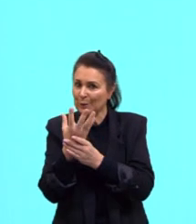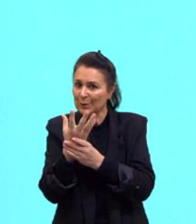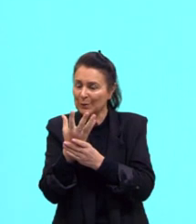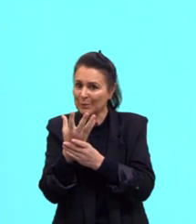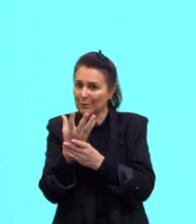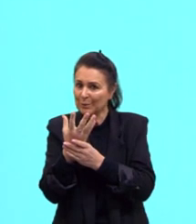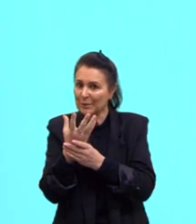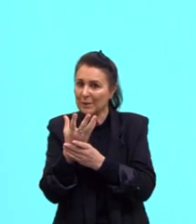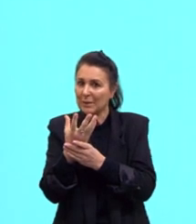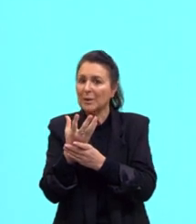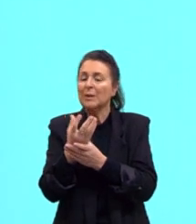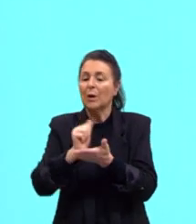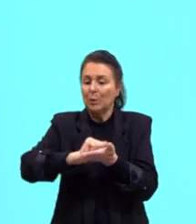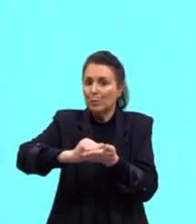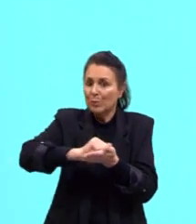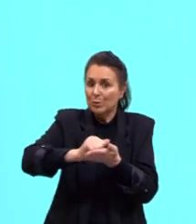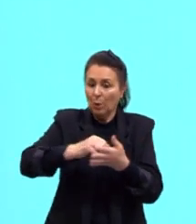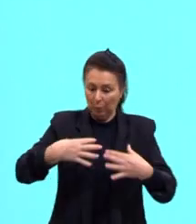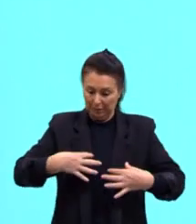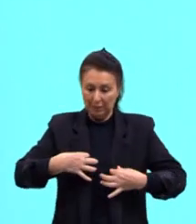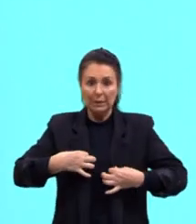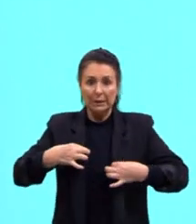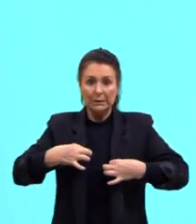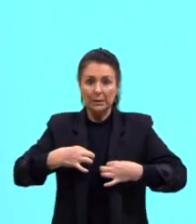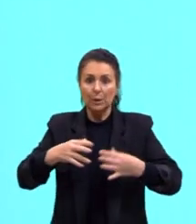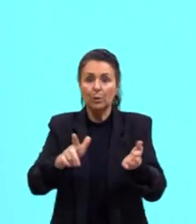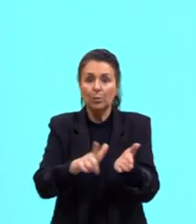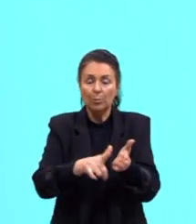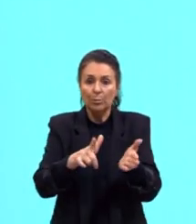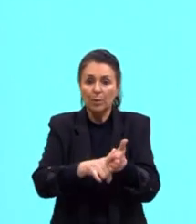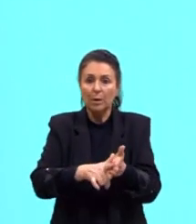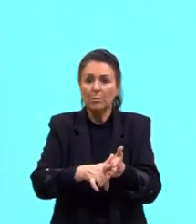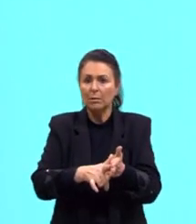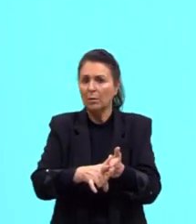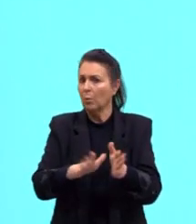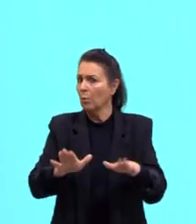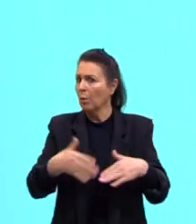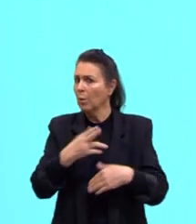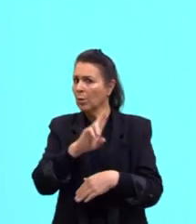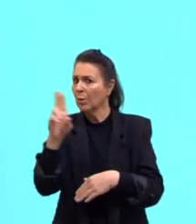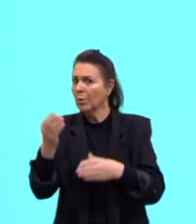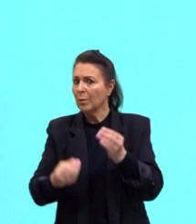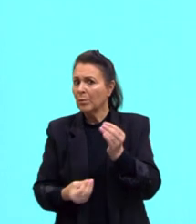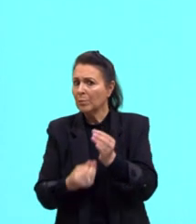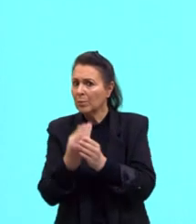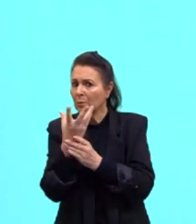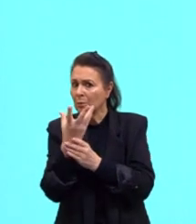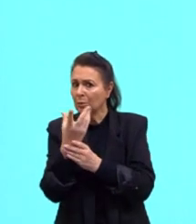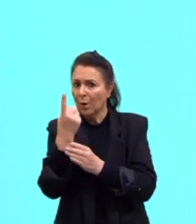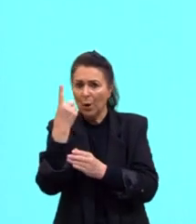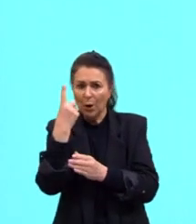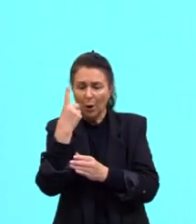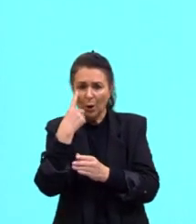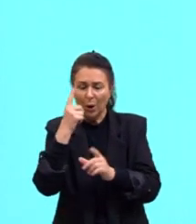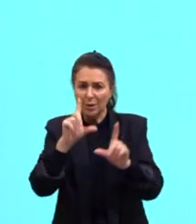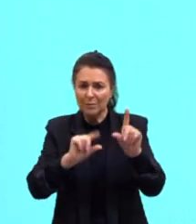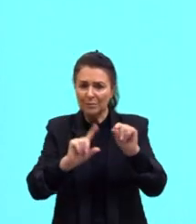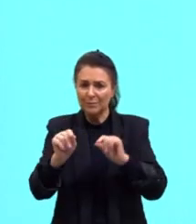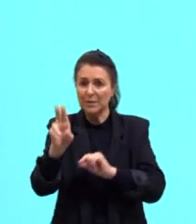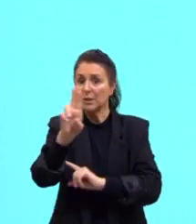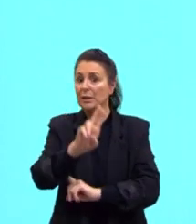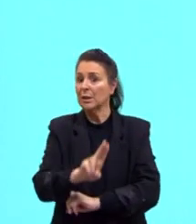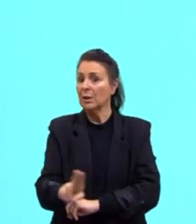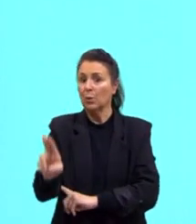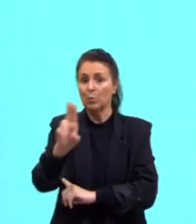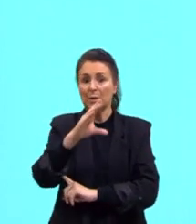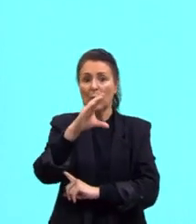produção de sabão tecidos papéis sabe que produto eu tô falando ele considerando as alternativas a gente não